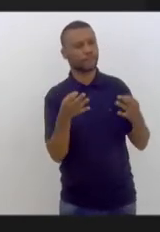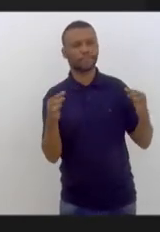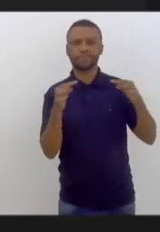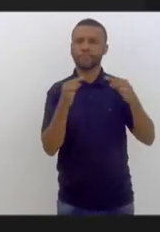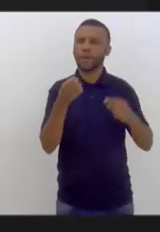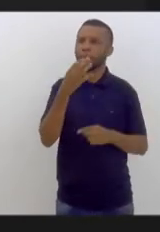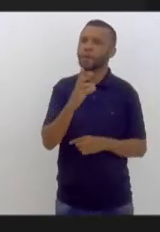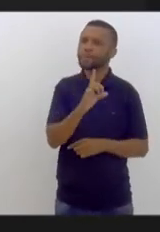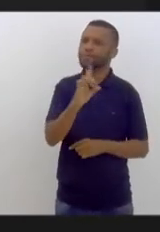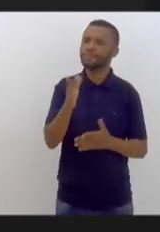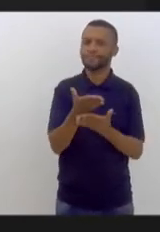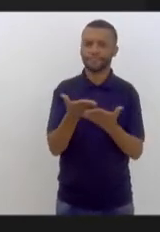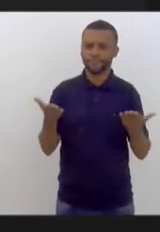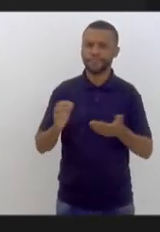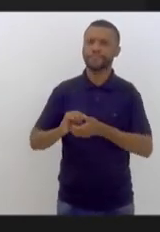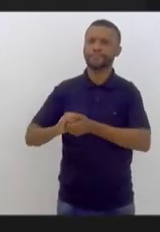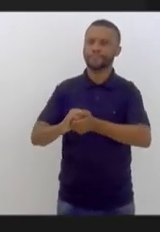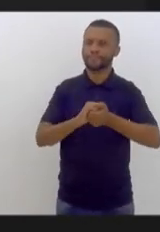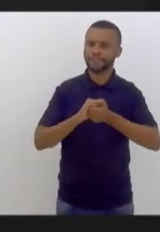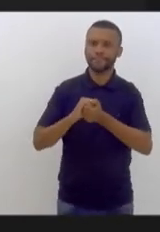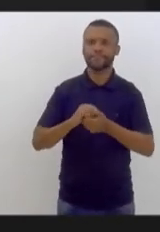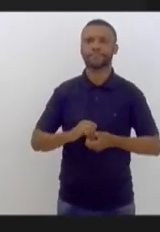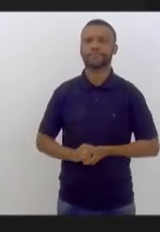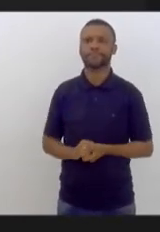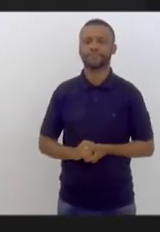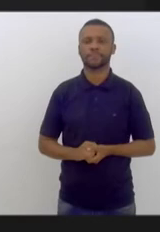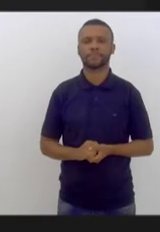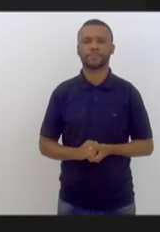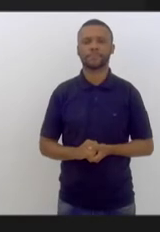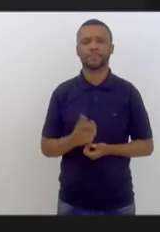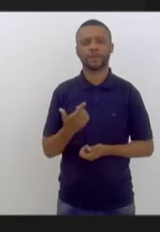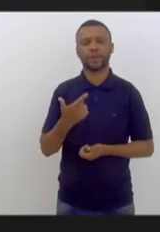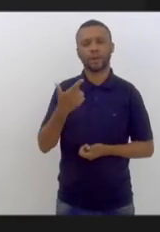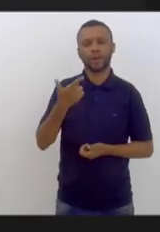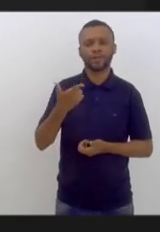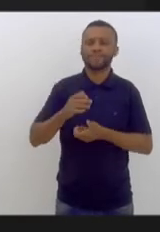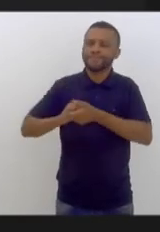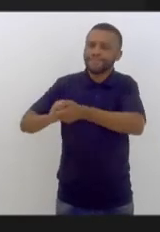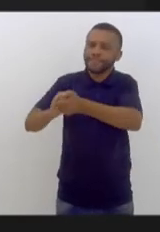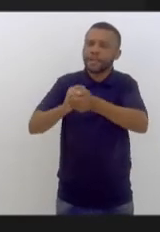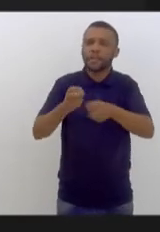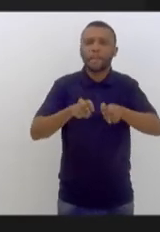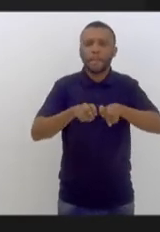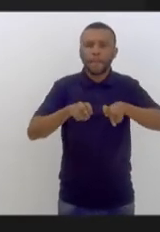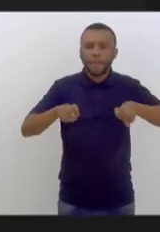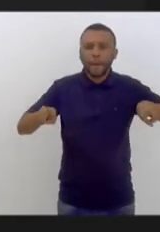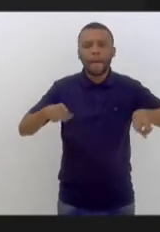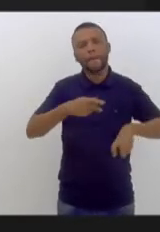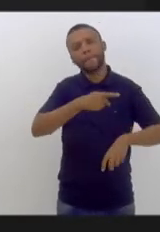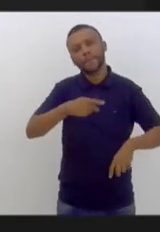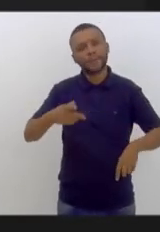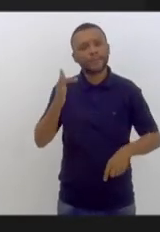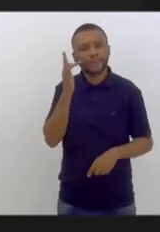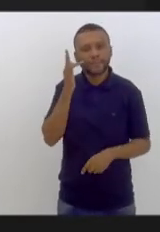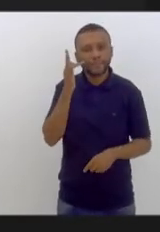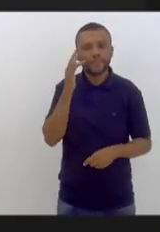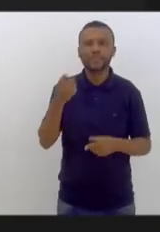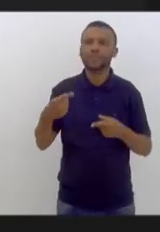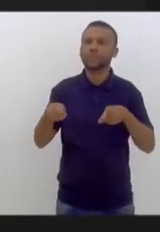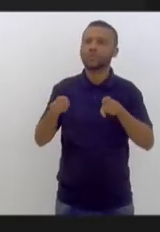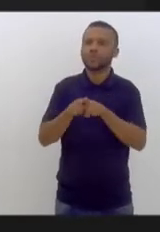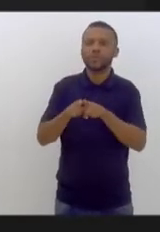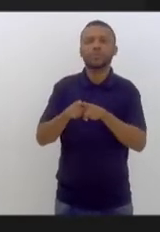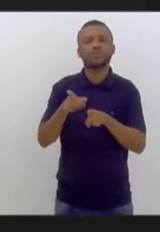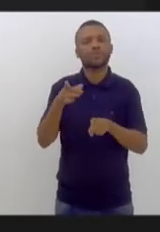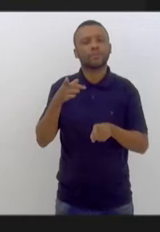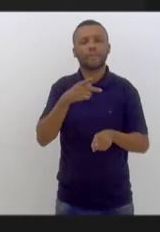Bom dia a todos, né? Quero aí cumprimentar os senhores componentes da mesa, presidente aí Serafini, junto com o presidente Luiz